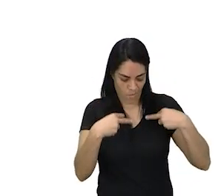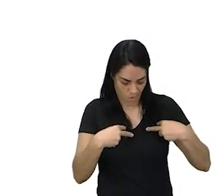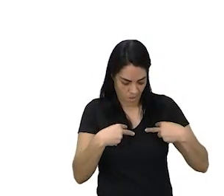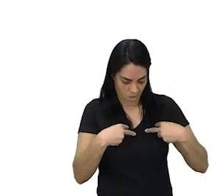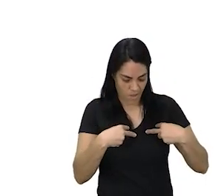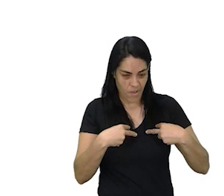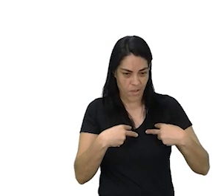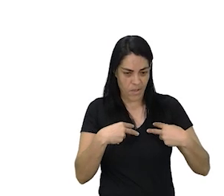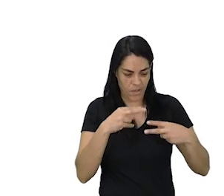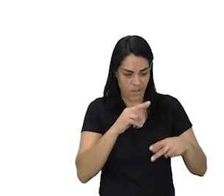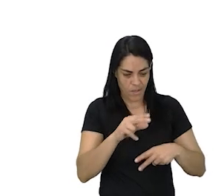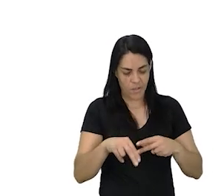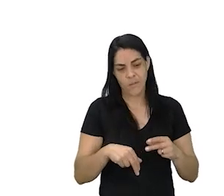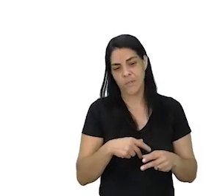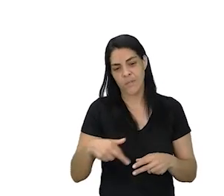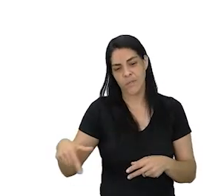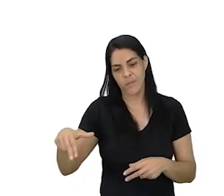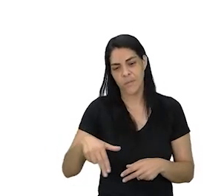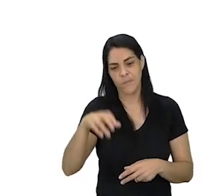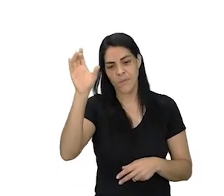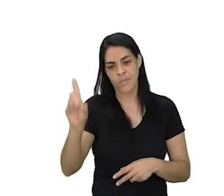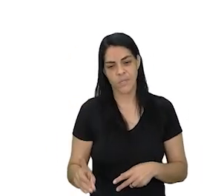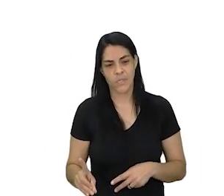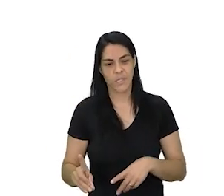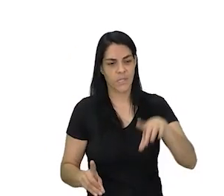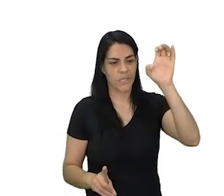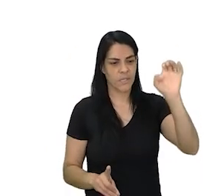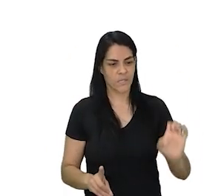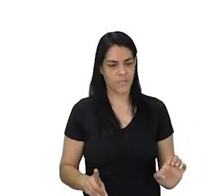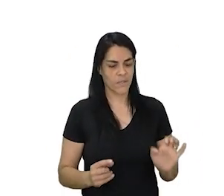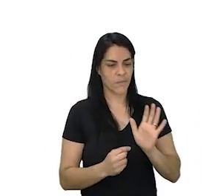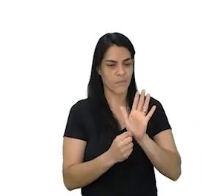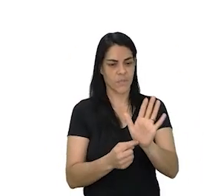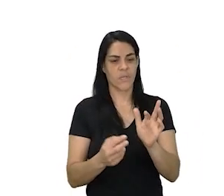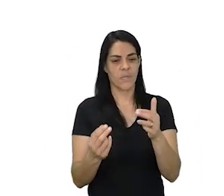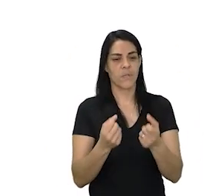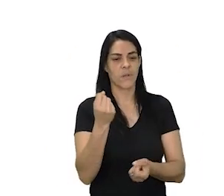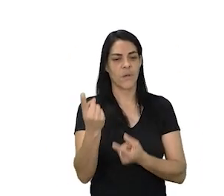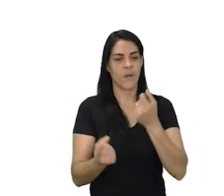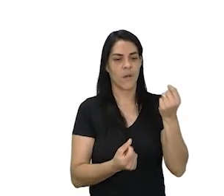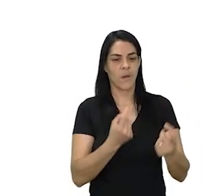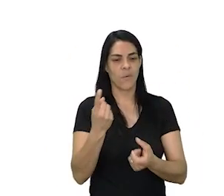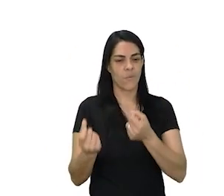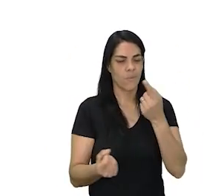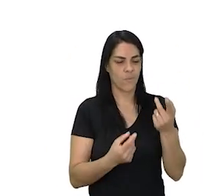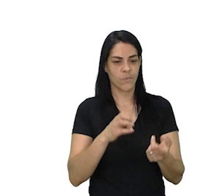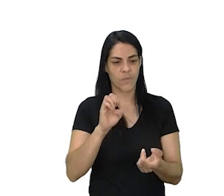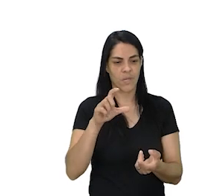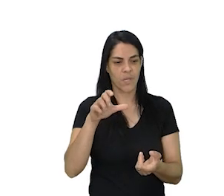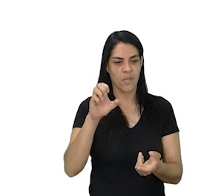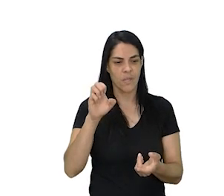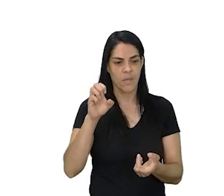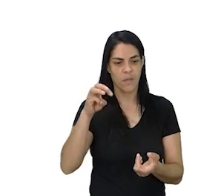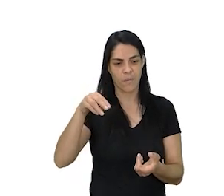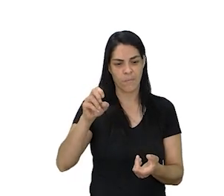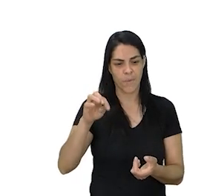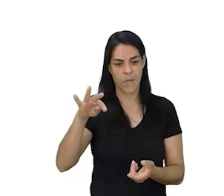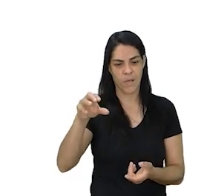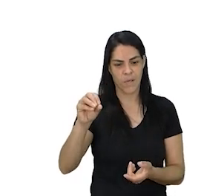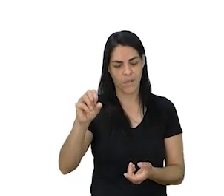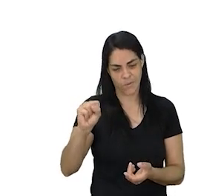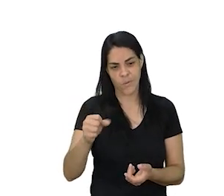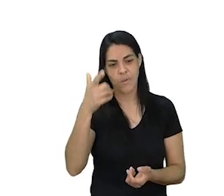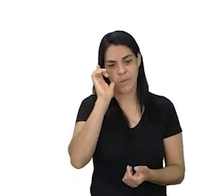se deslocarem para a direita, para a esquerda, identificando alguns desses elementos para que eles conseguissem, no